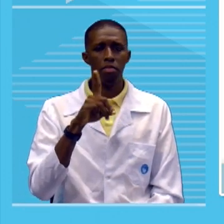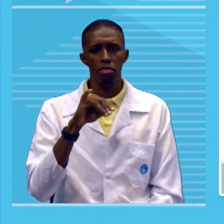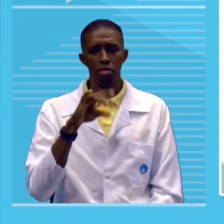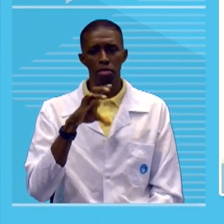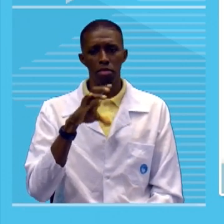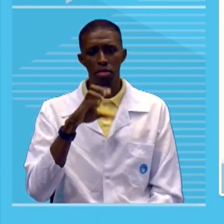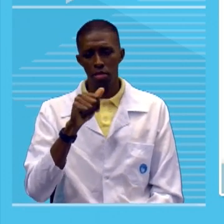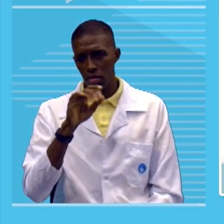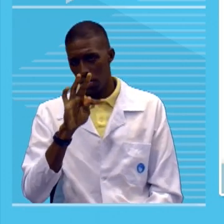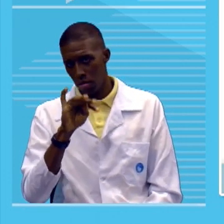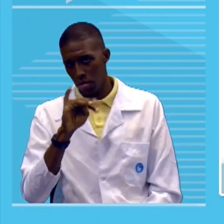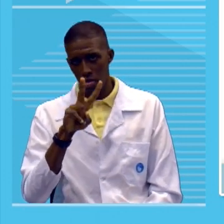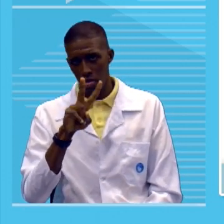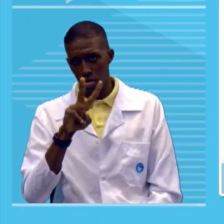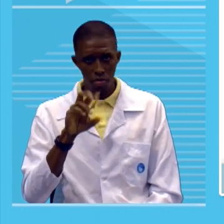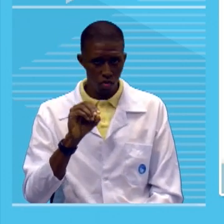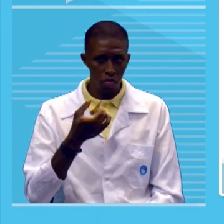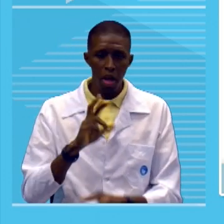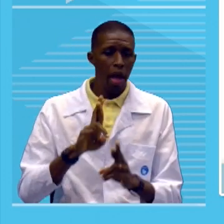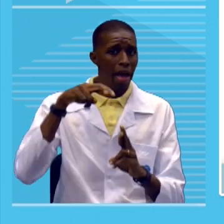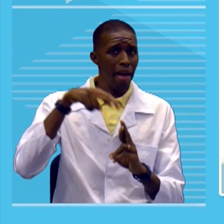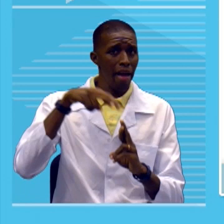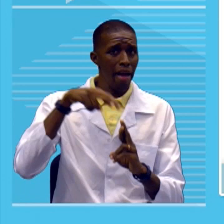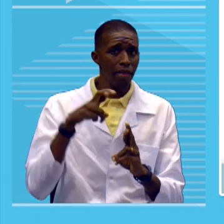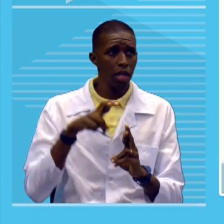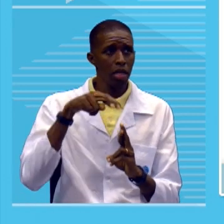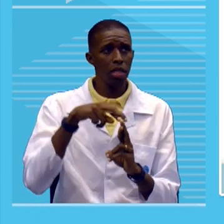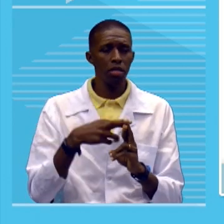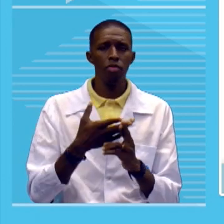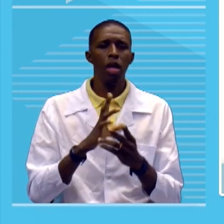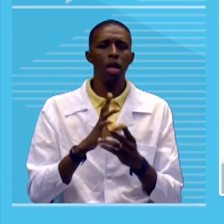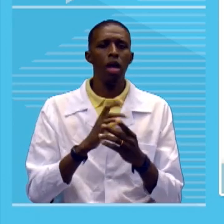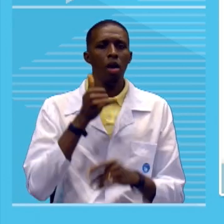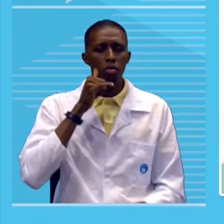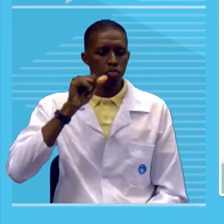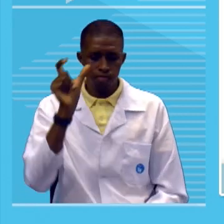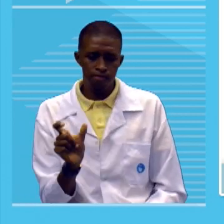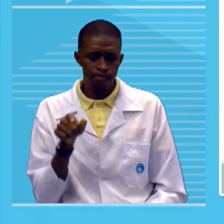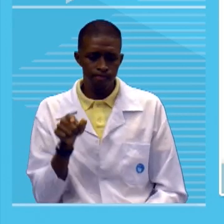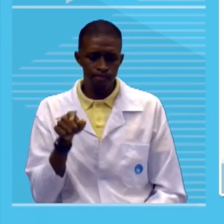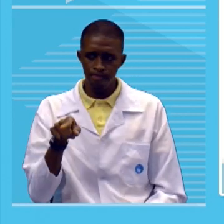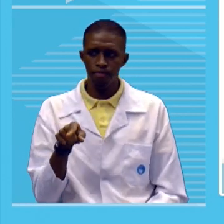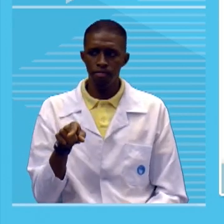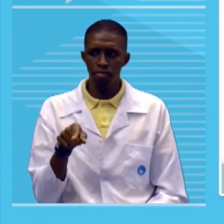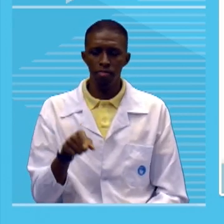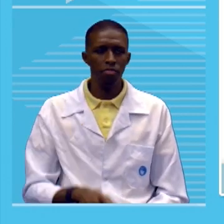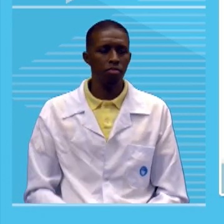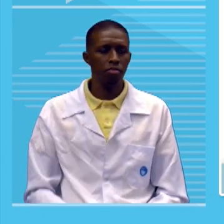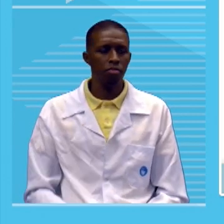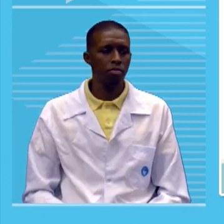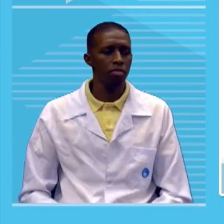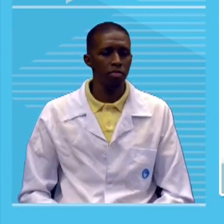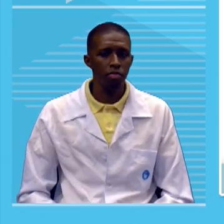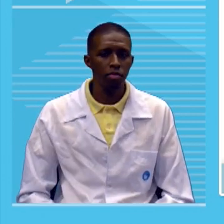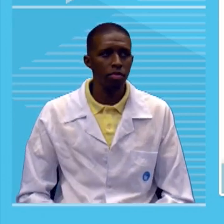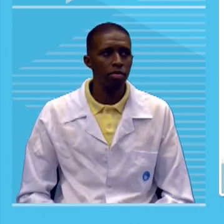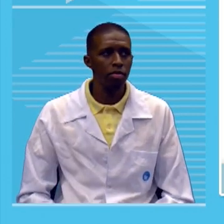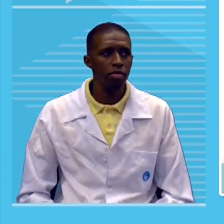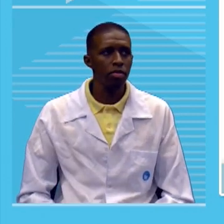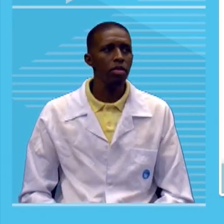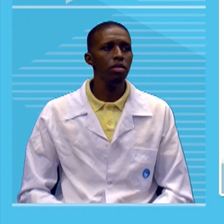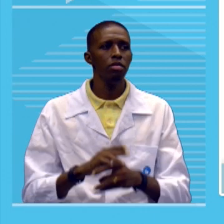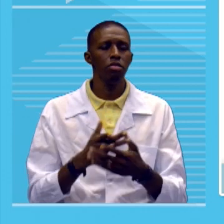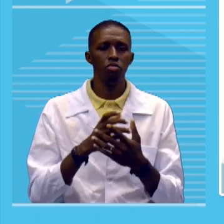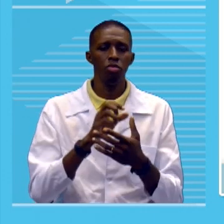a referência desse nervosa é ao sujeito mulher, nós vamos ter aí o predicativo